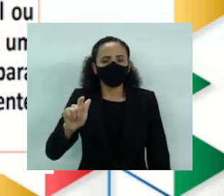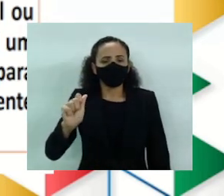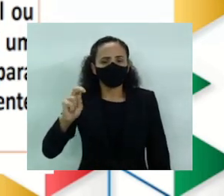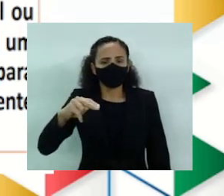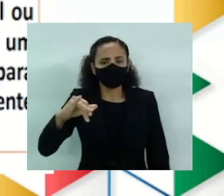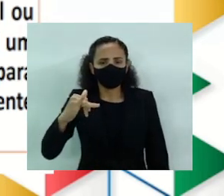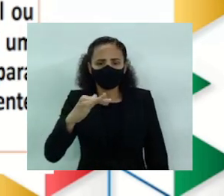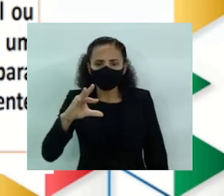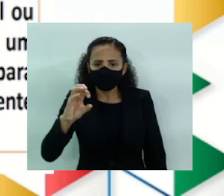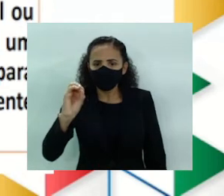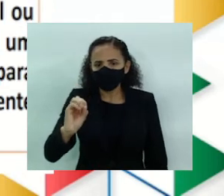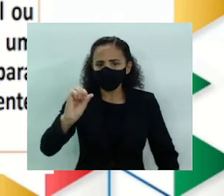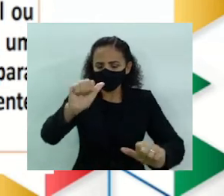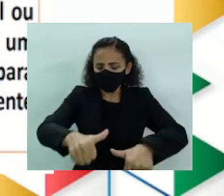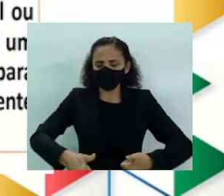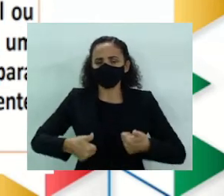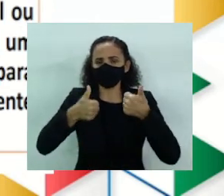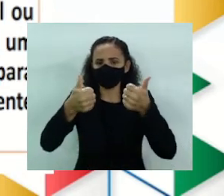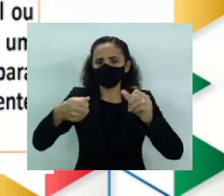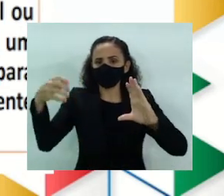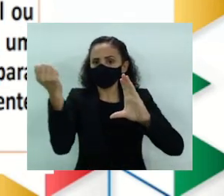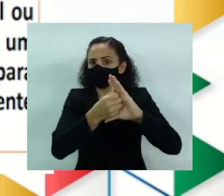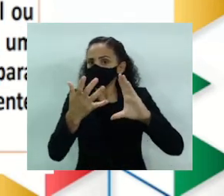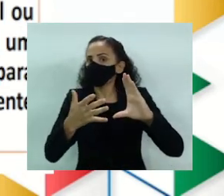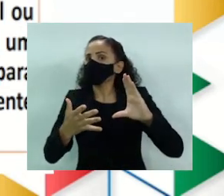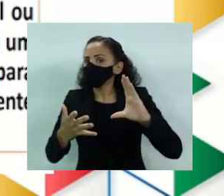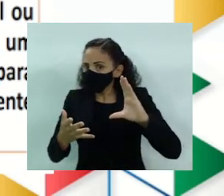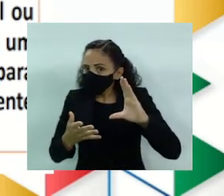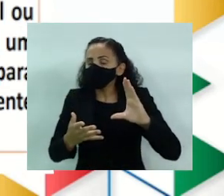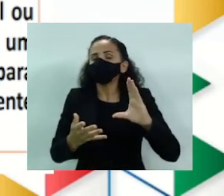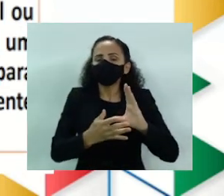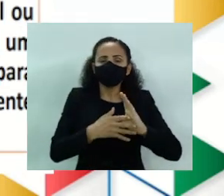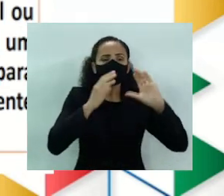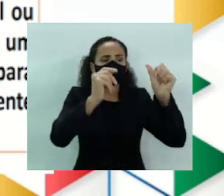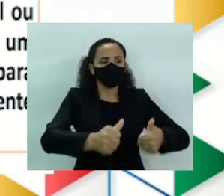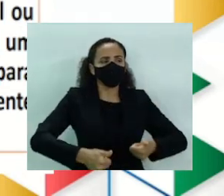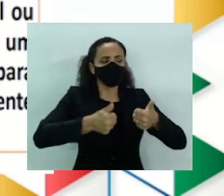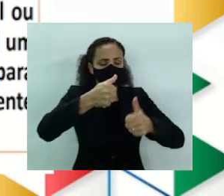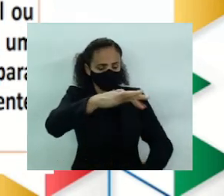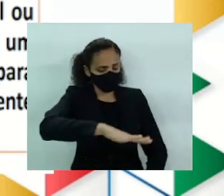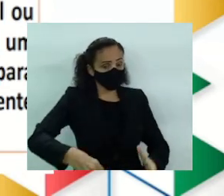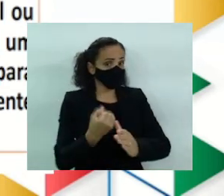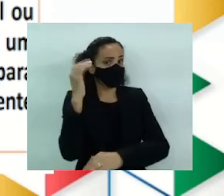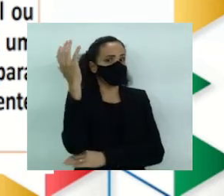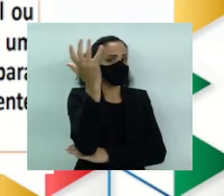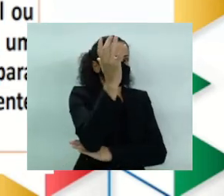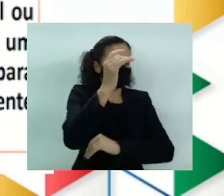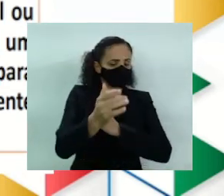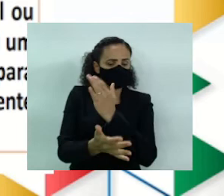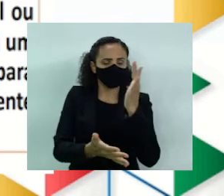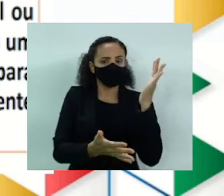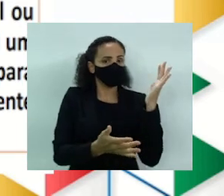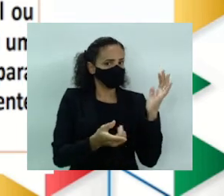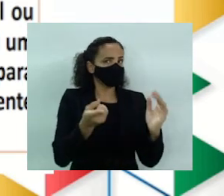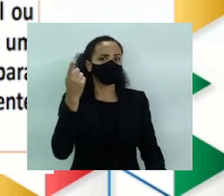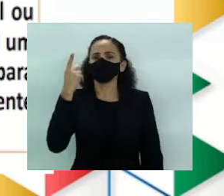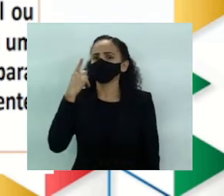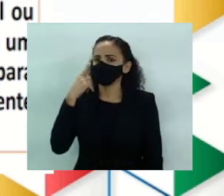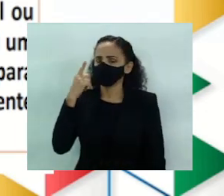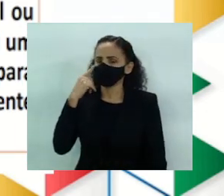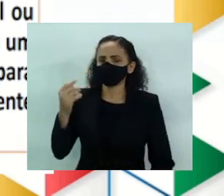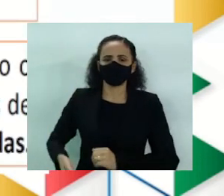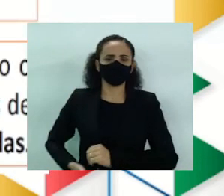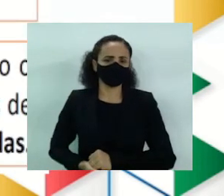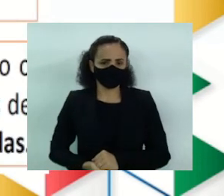para melhorar suas características sem ocasionar riscos ao meio ambiente, que é chamado adubo orgânico, tá certo?